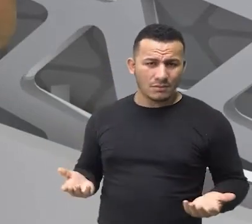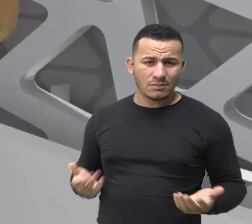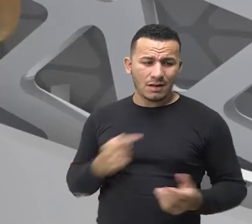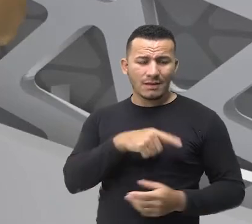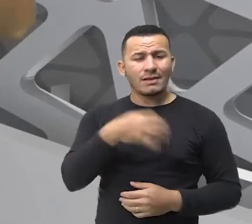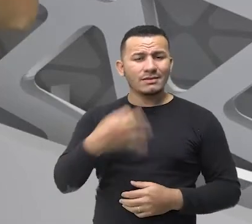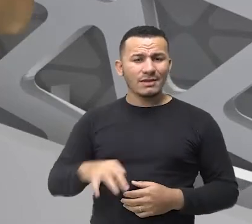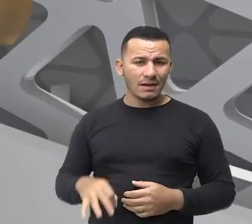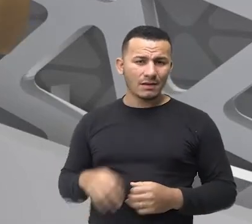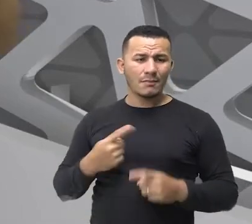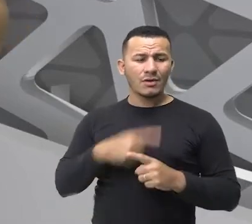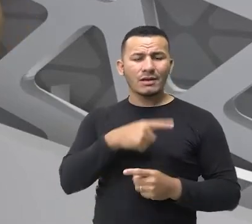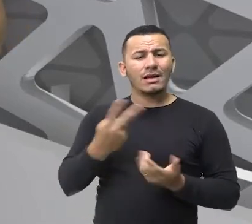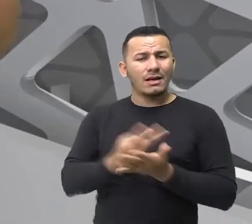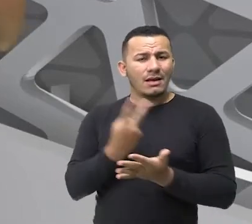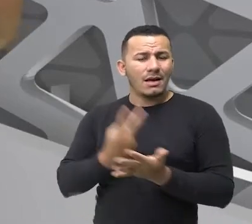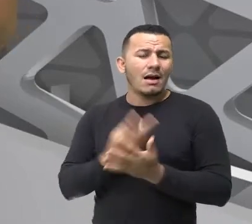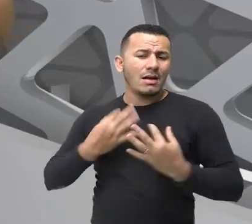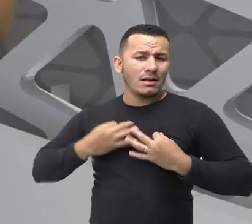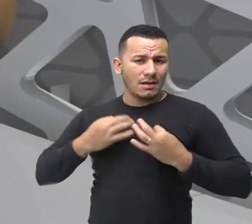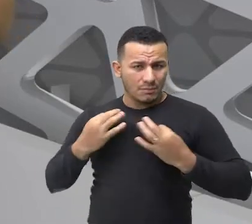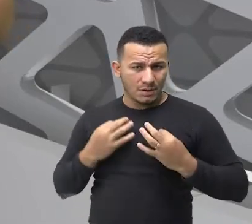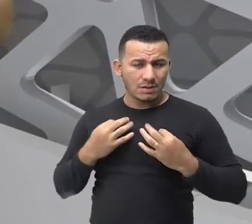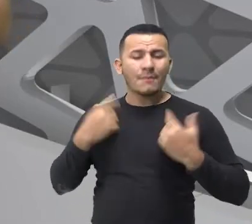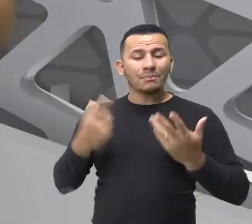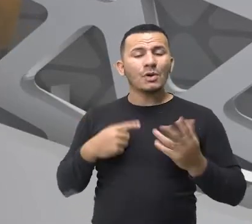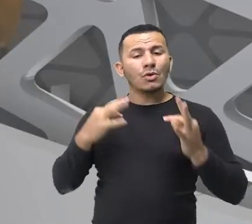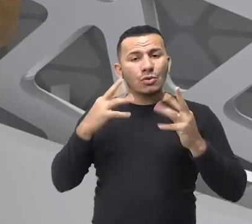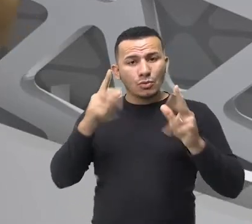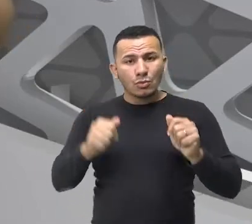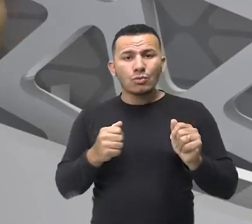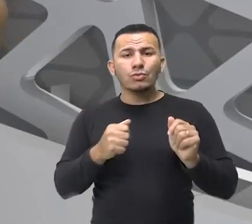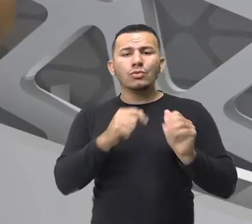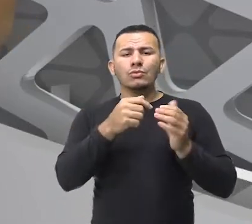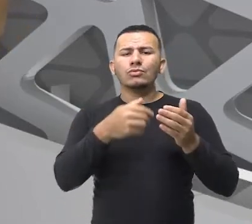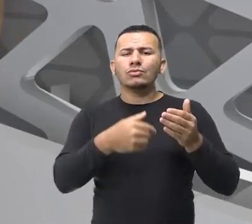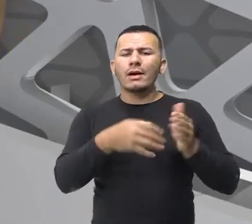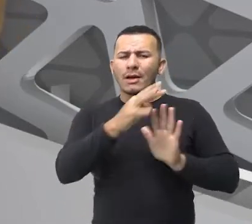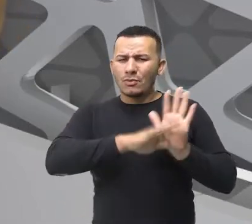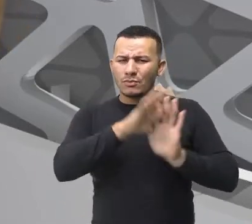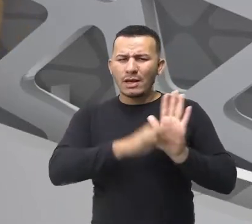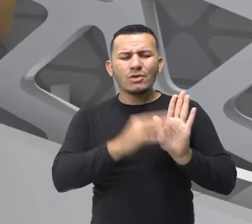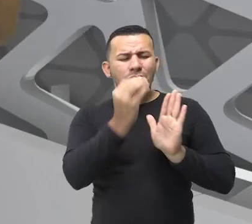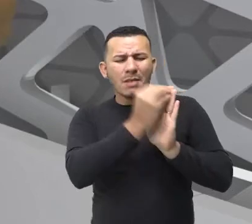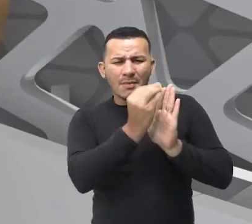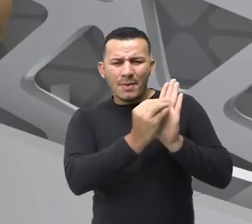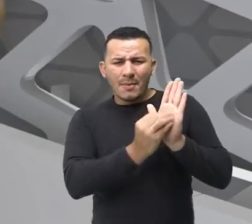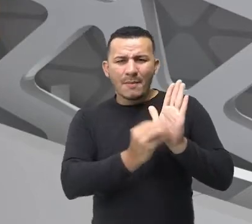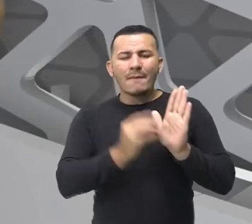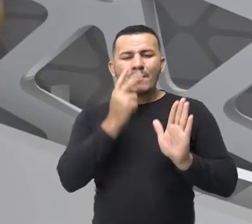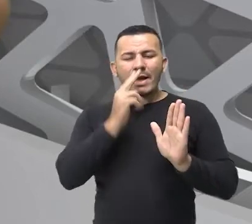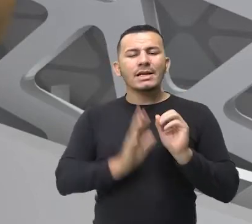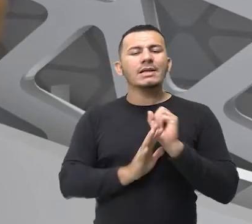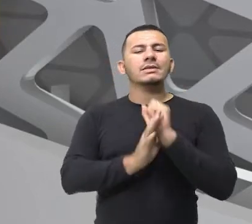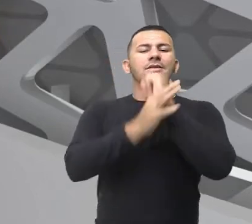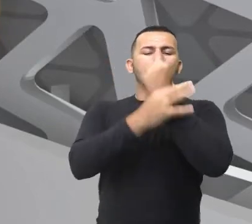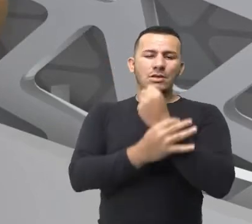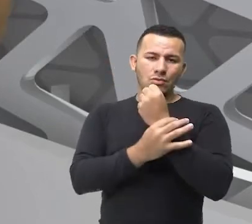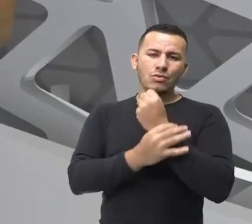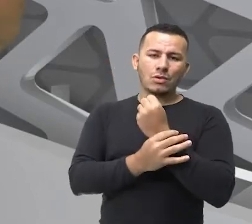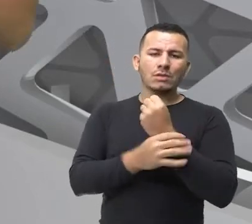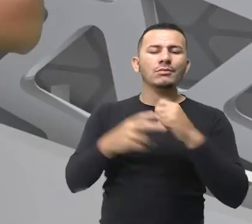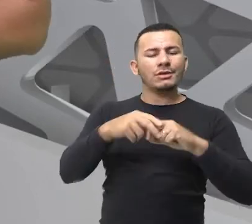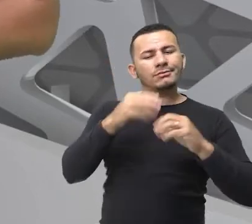Observe que todas todos aqueles elementos presentes na que ajudam a validar a solicitação